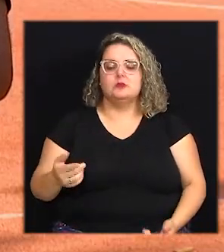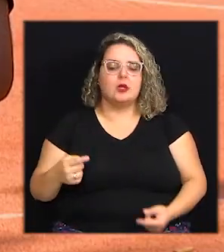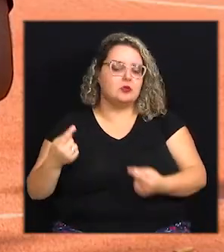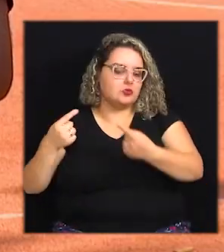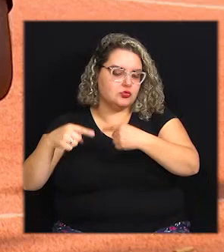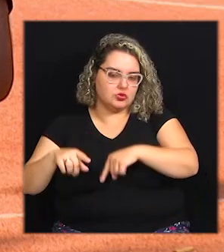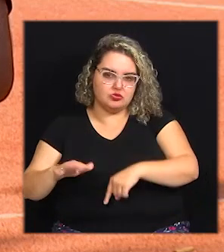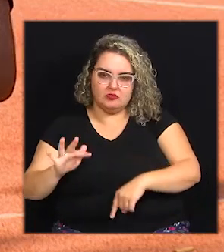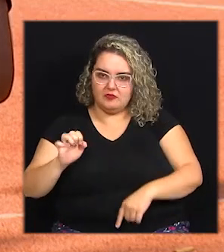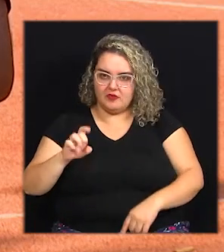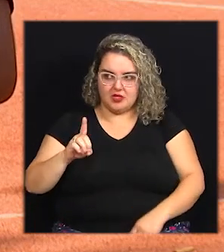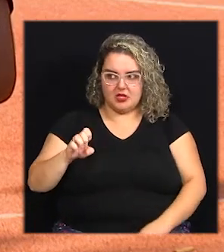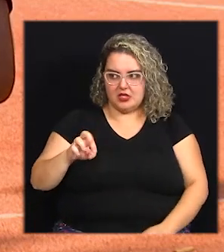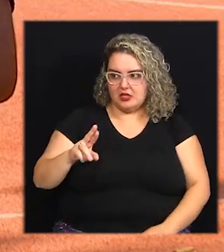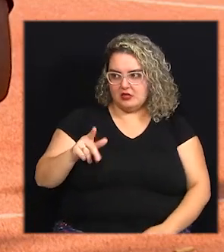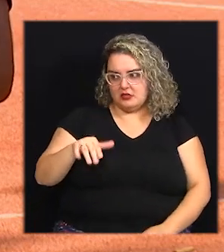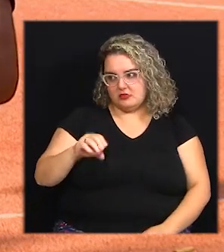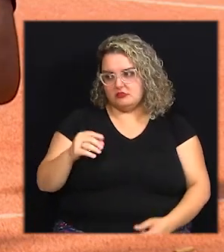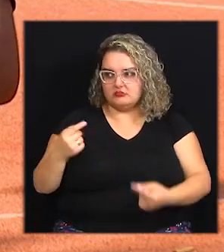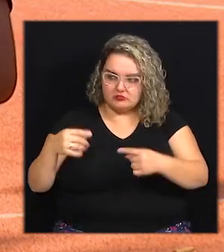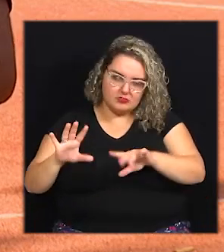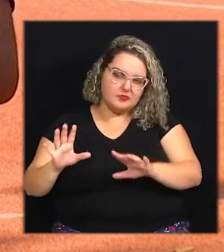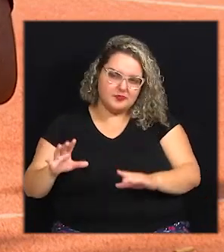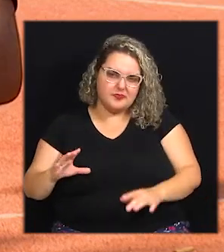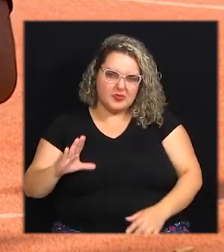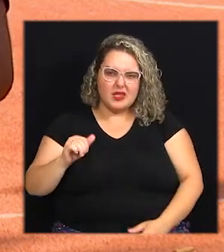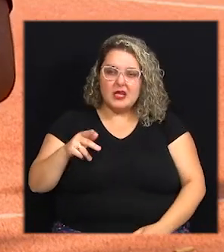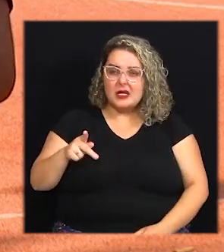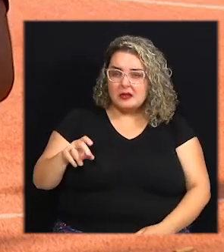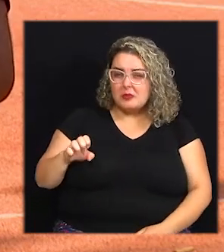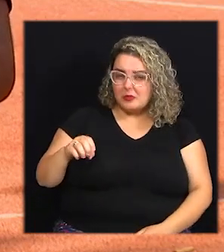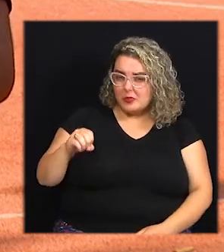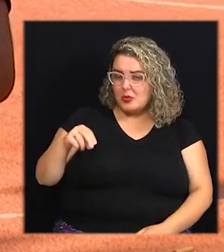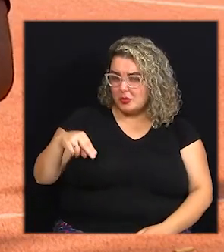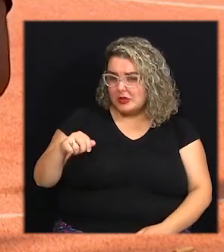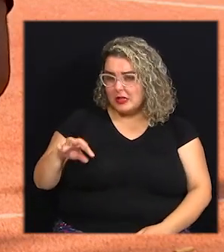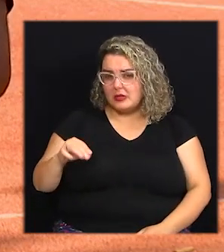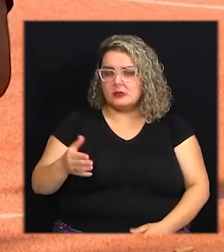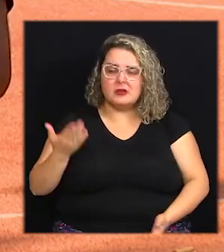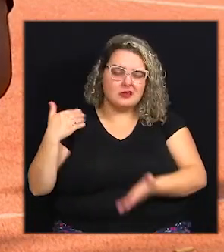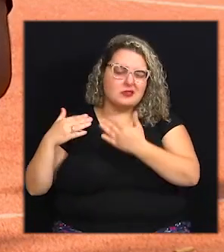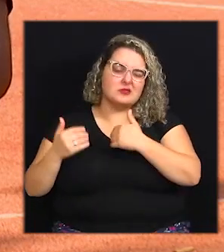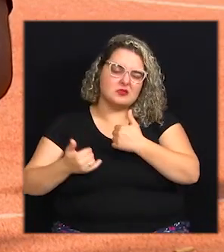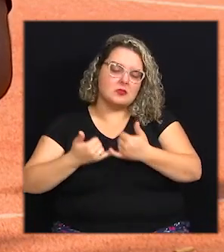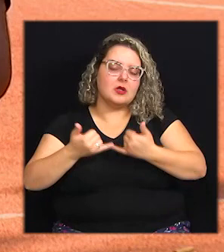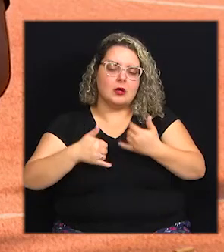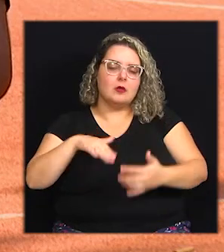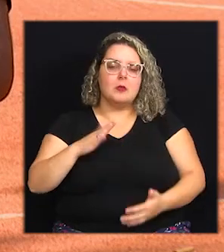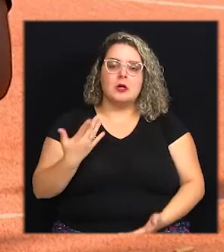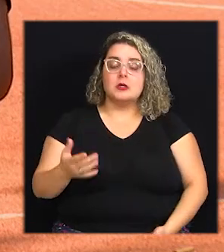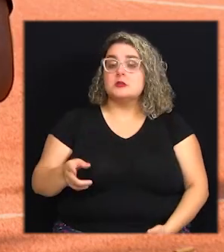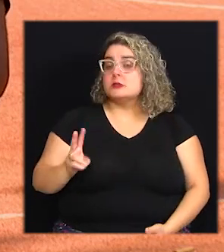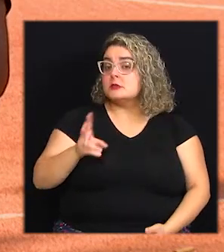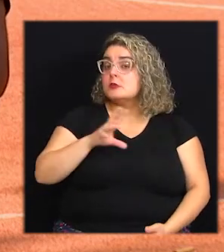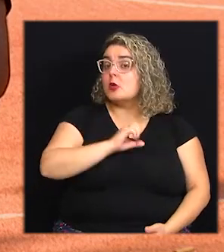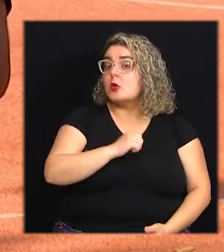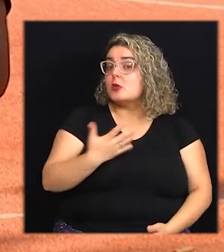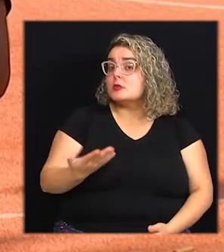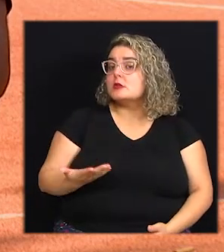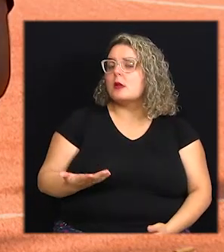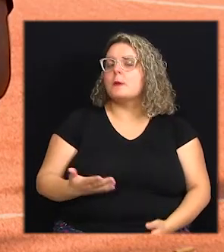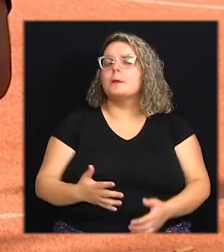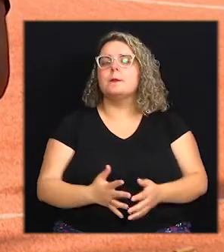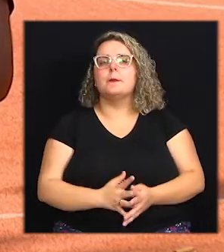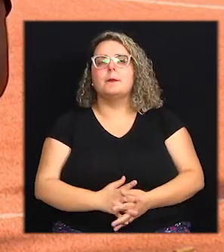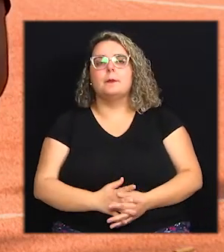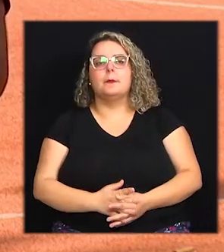federação, uns torneios, jogar campeonato, né? Porque antes eu mais brincava. E sempre gostei muito, assim, sabe?